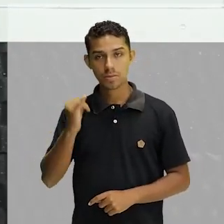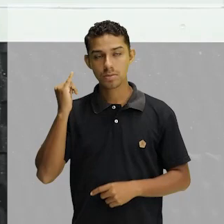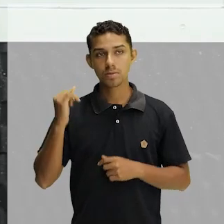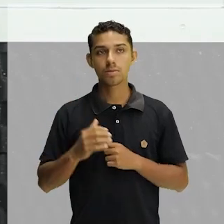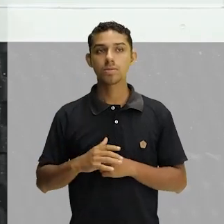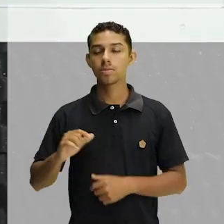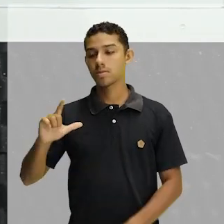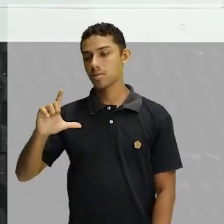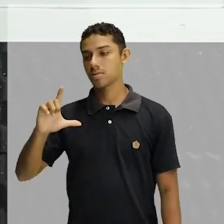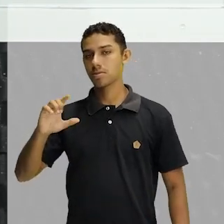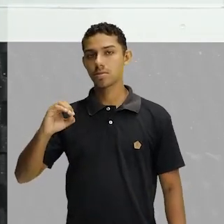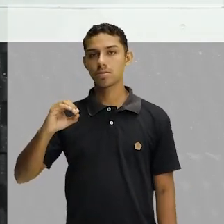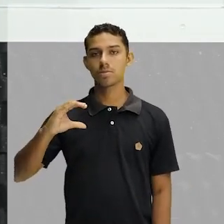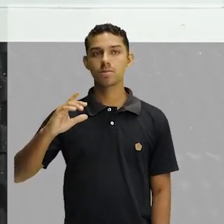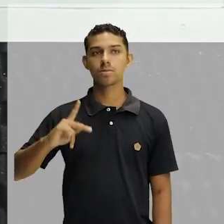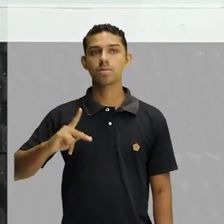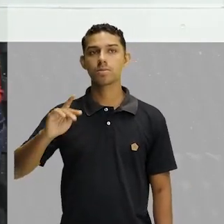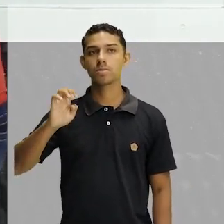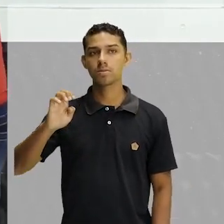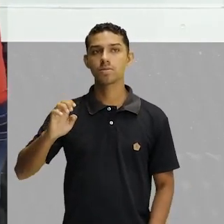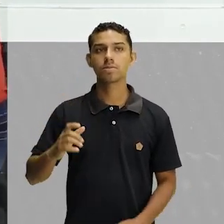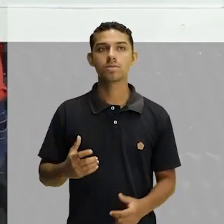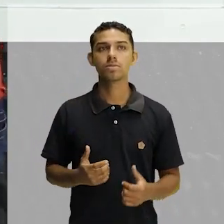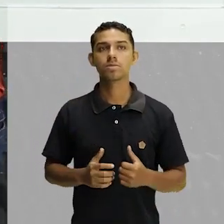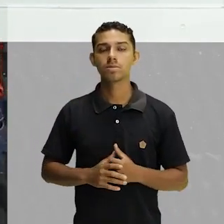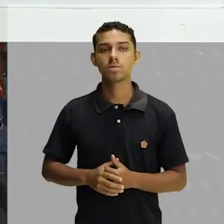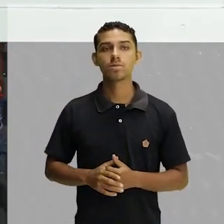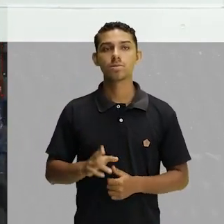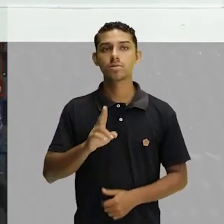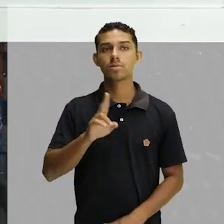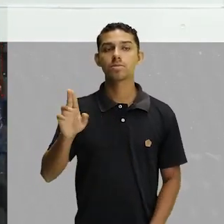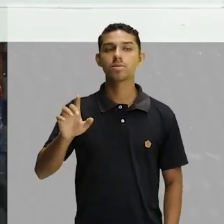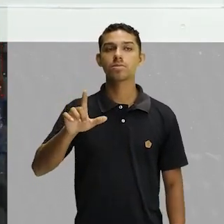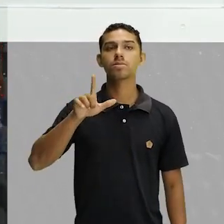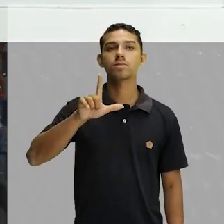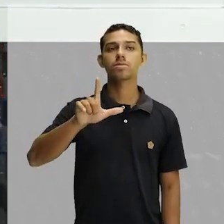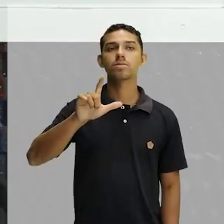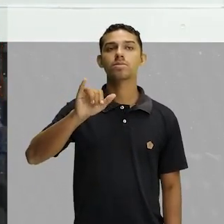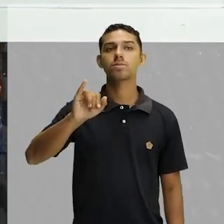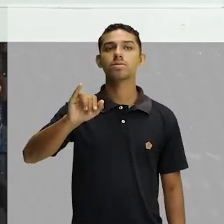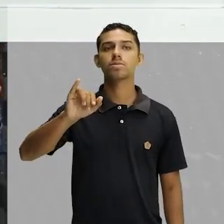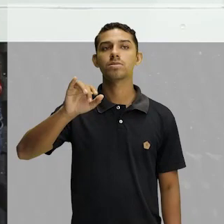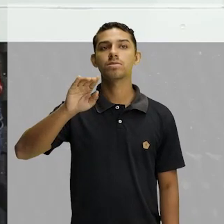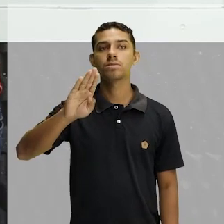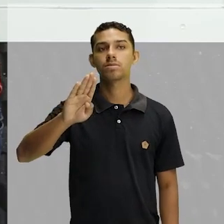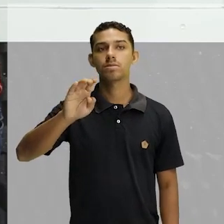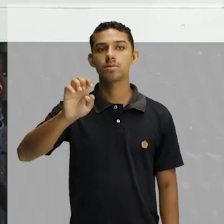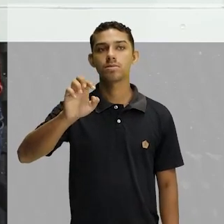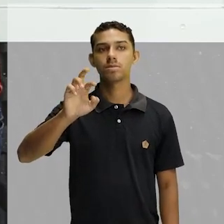Em Locke nós temos uma condição de liberalismo, olha só,